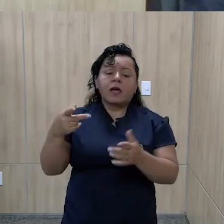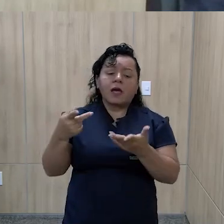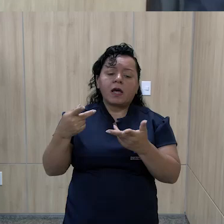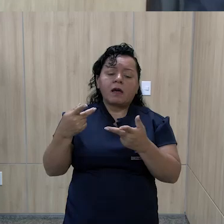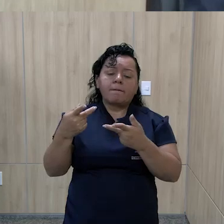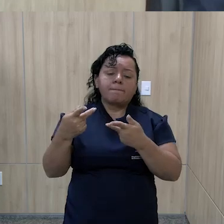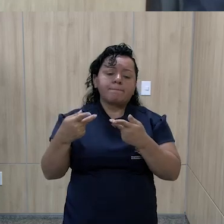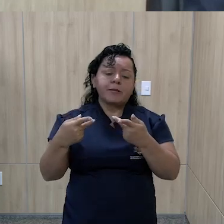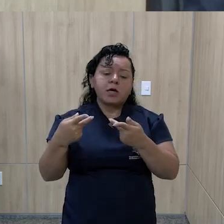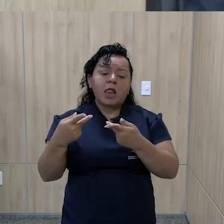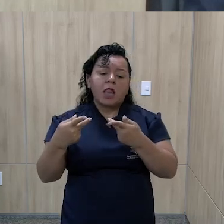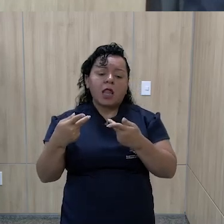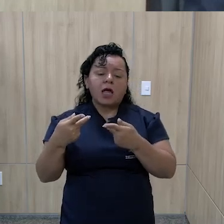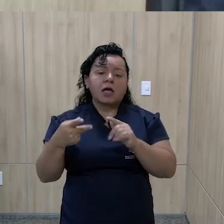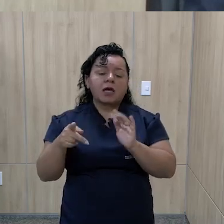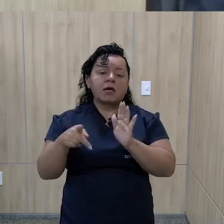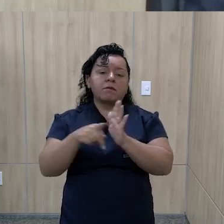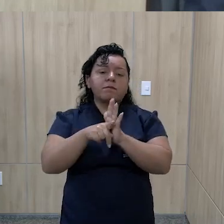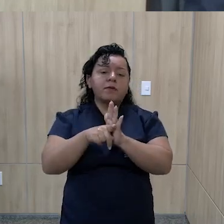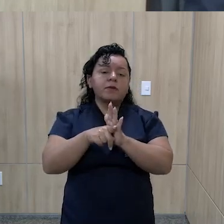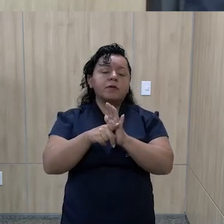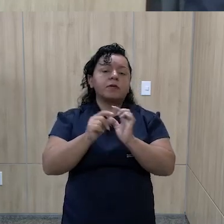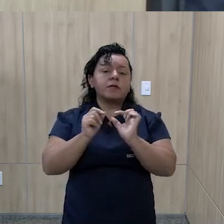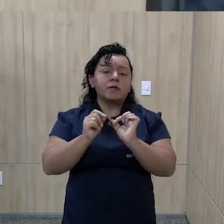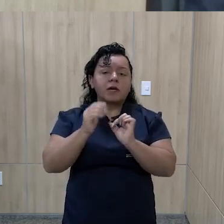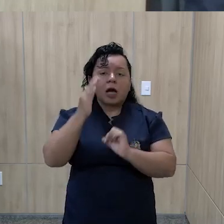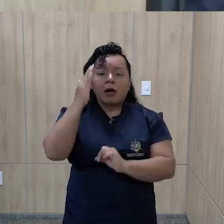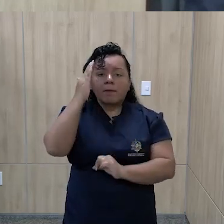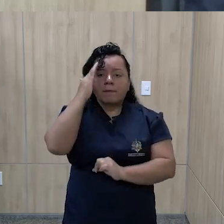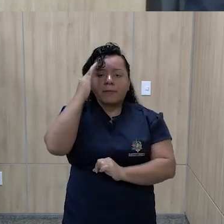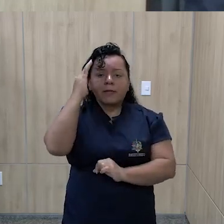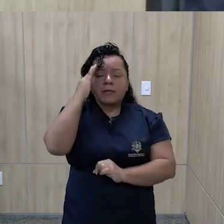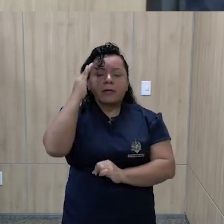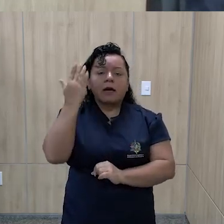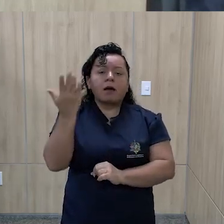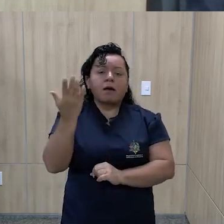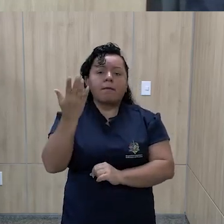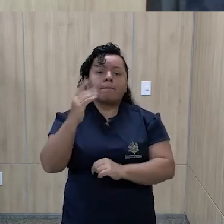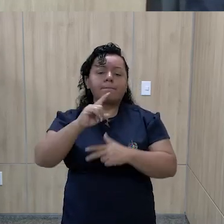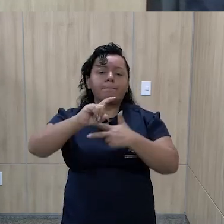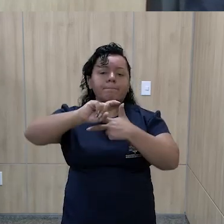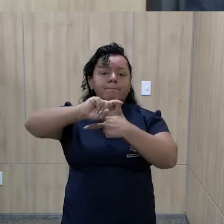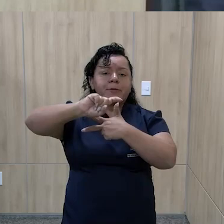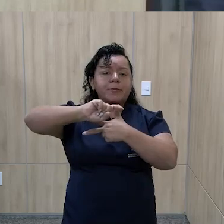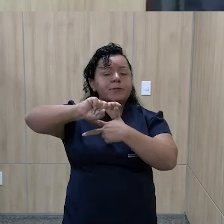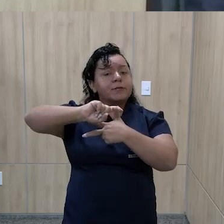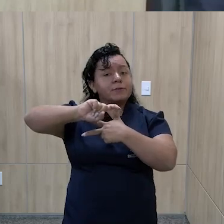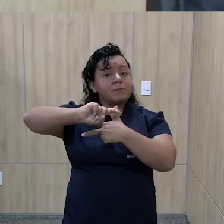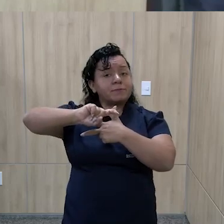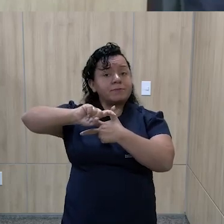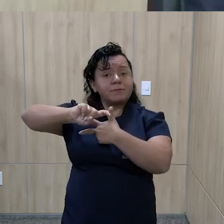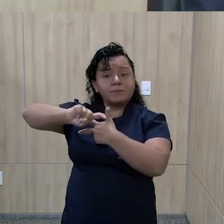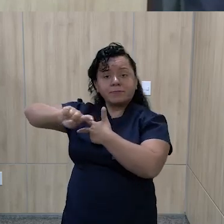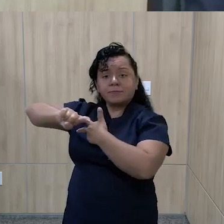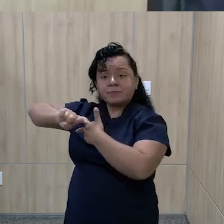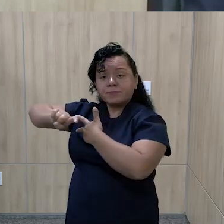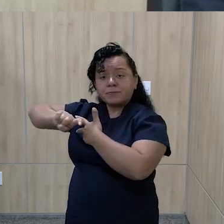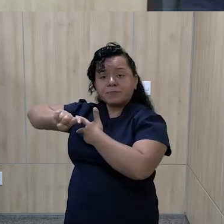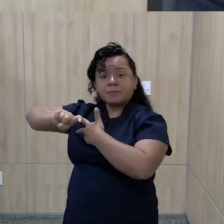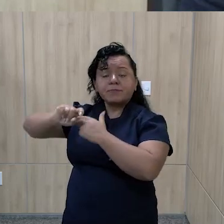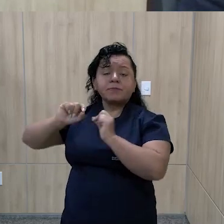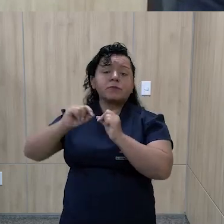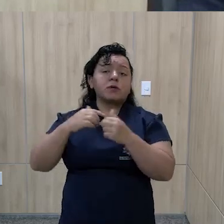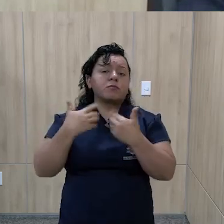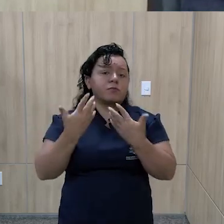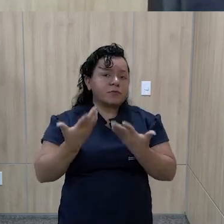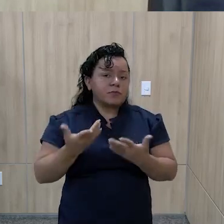política ela é de competência do Poder Executivo por mais uma vez se